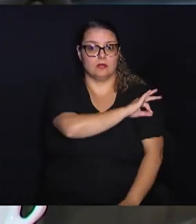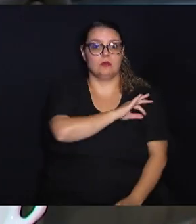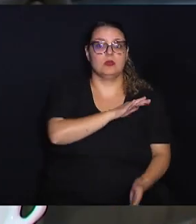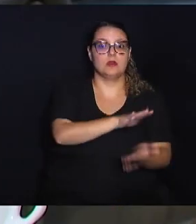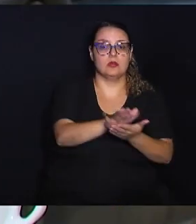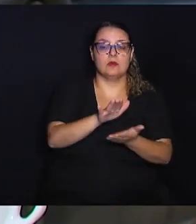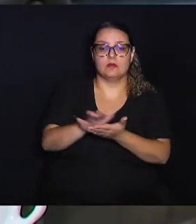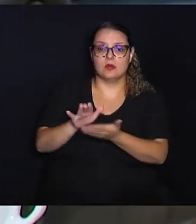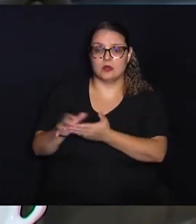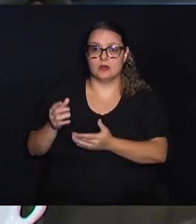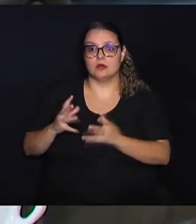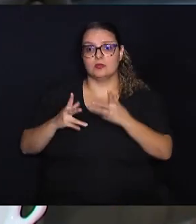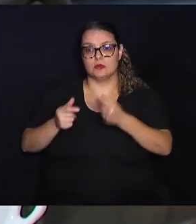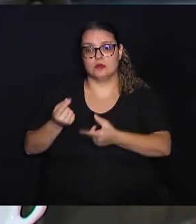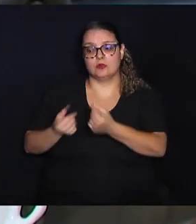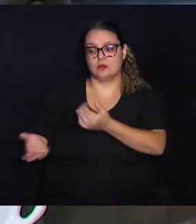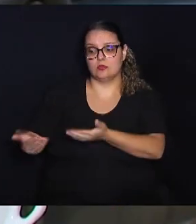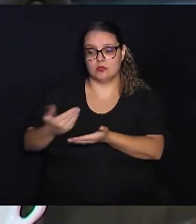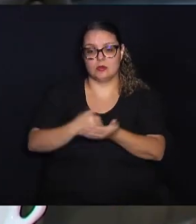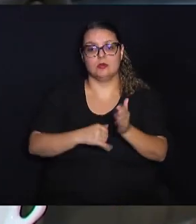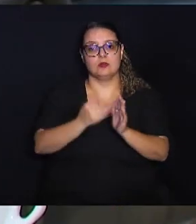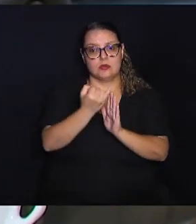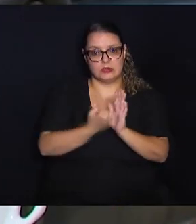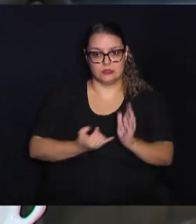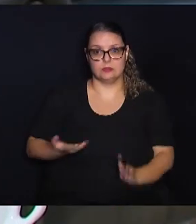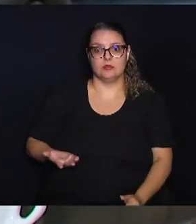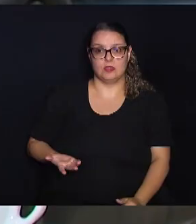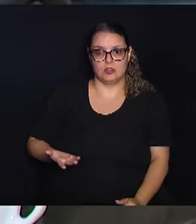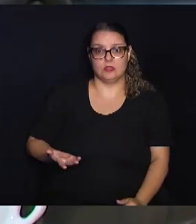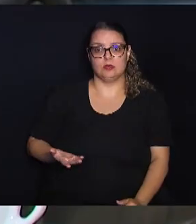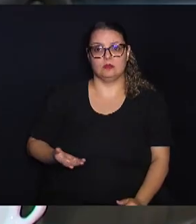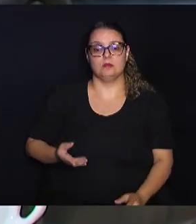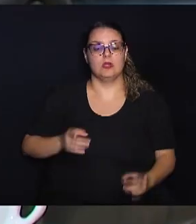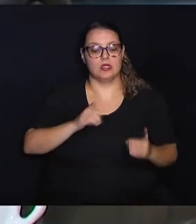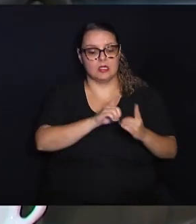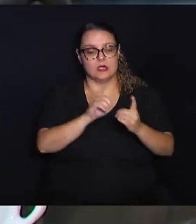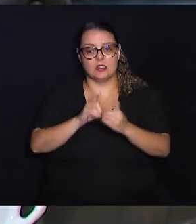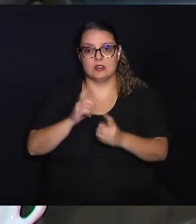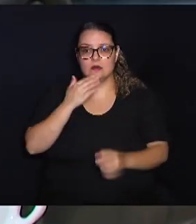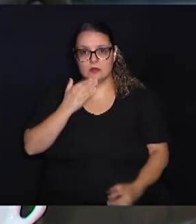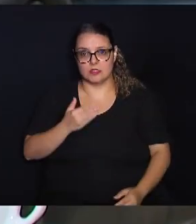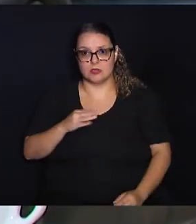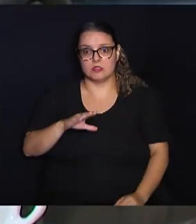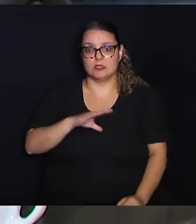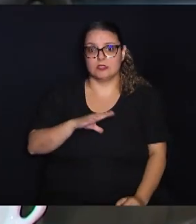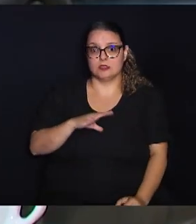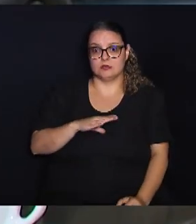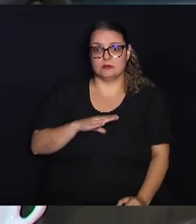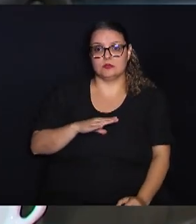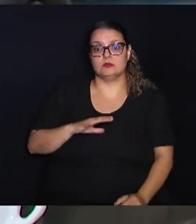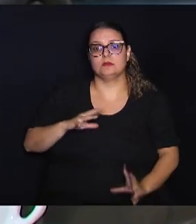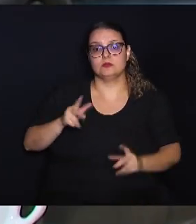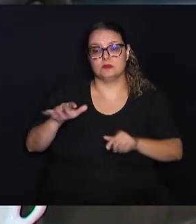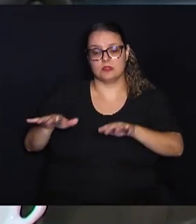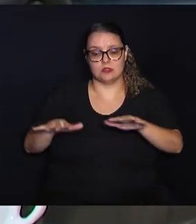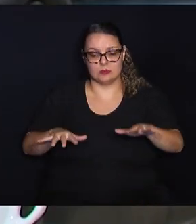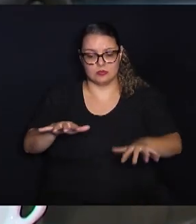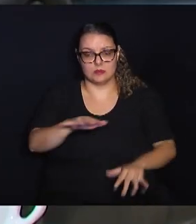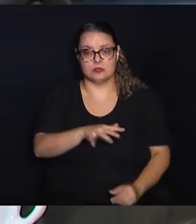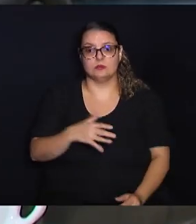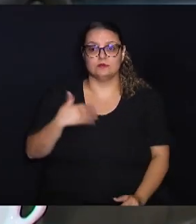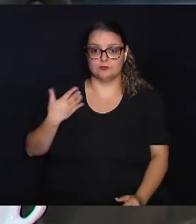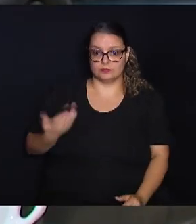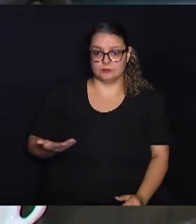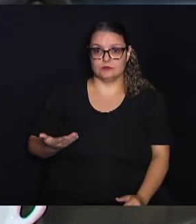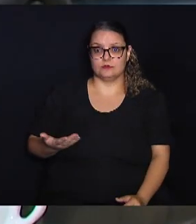os recursos provenientes dos impostos, né, para atender as demandas da cidade, de todas as áreas. Então,